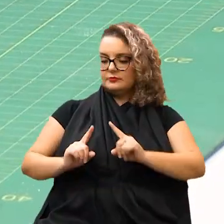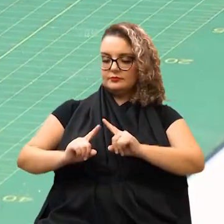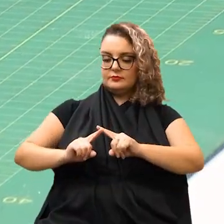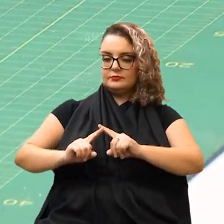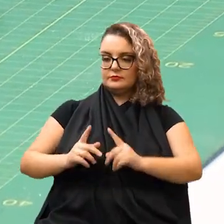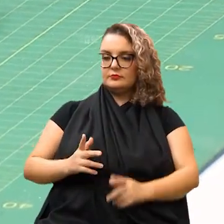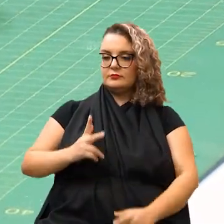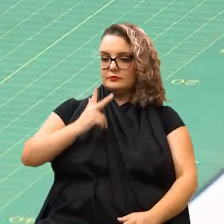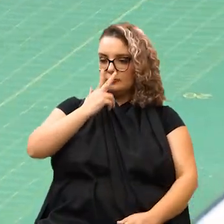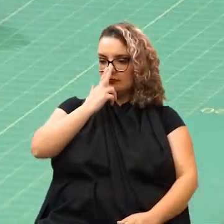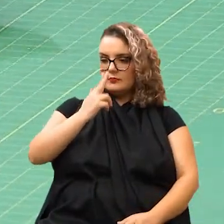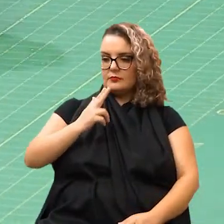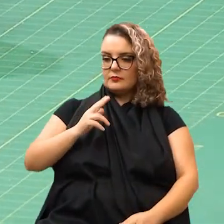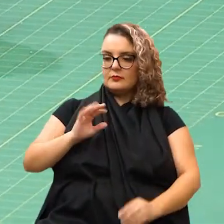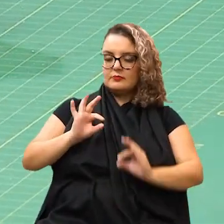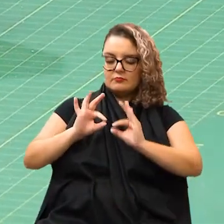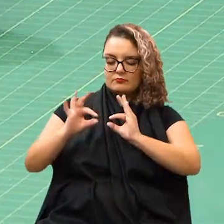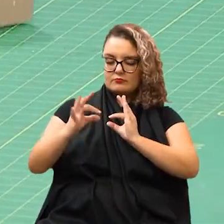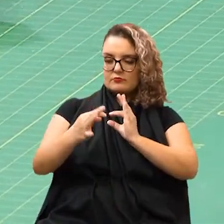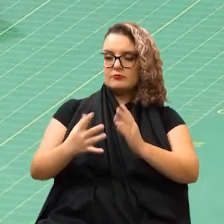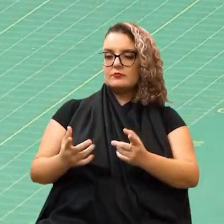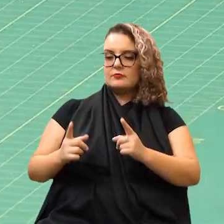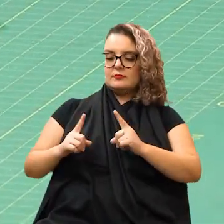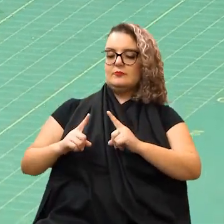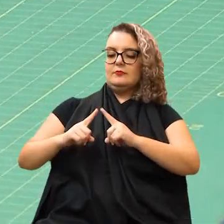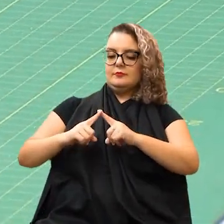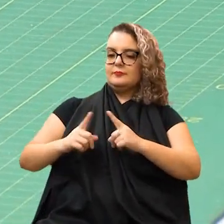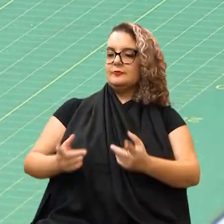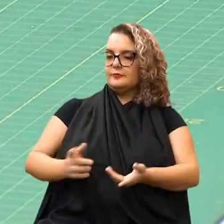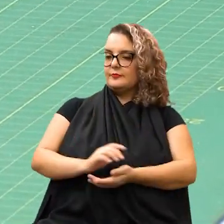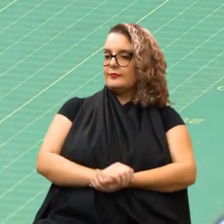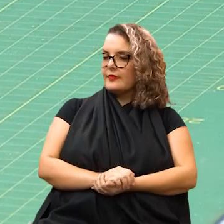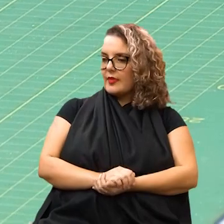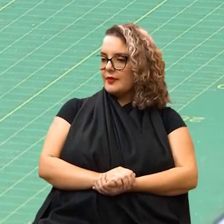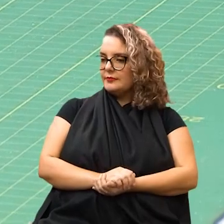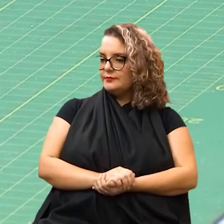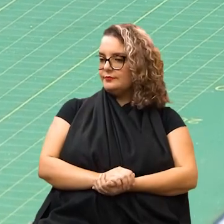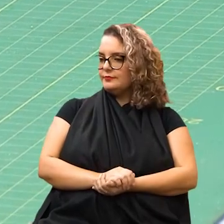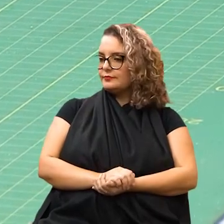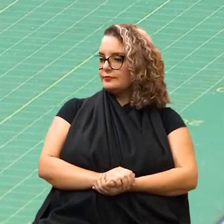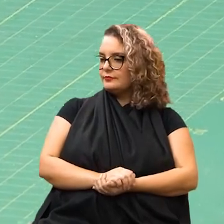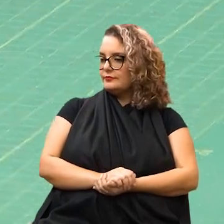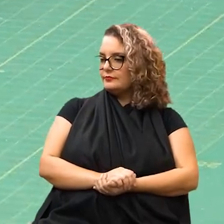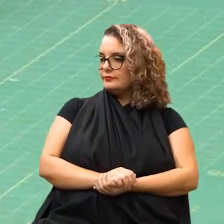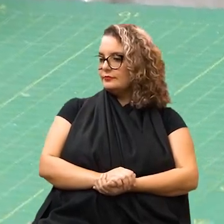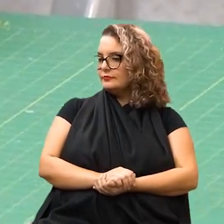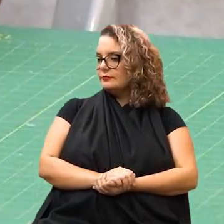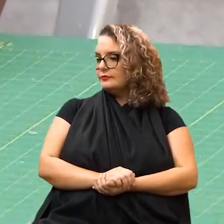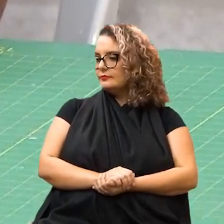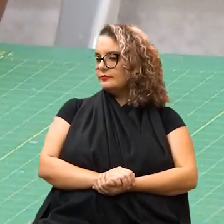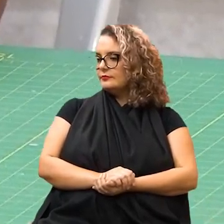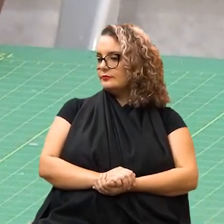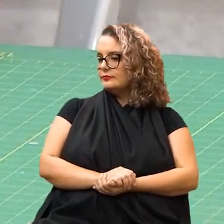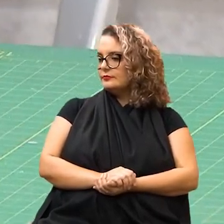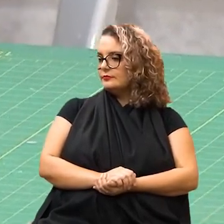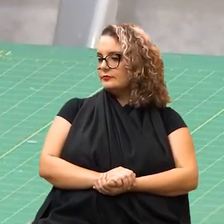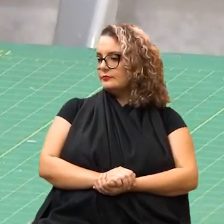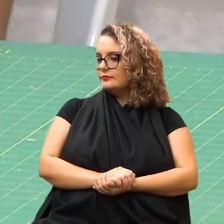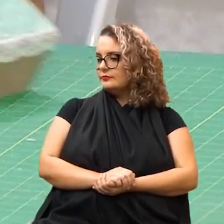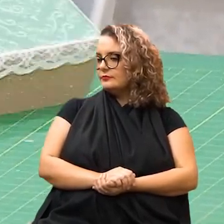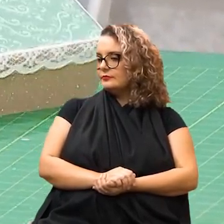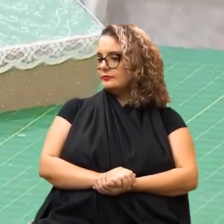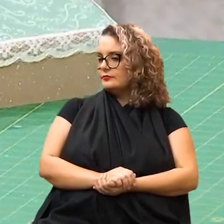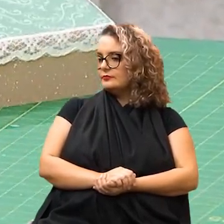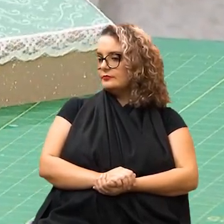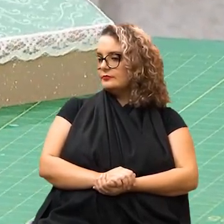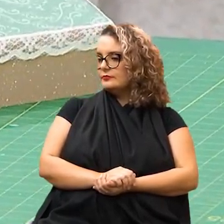parece que você fez milimetricamente aquele ângulo de 40 graus, 45 graus ali, mas não. Aqui, né, eu vou fazer uma emenda, então a